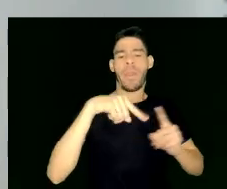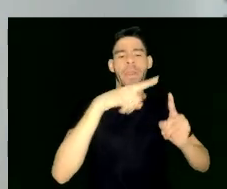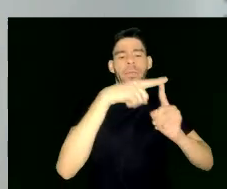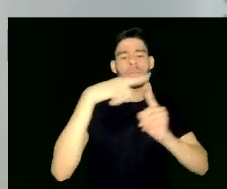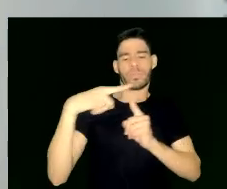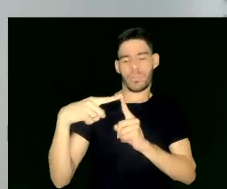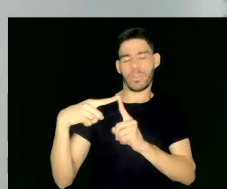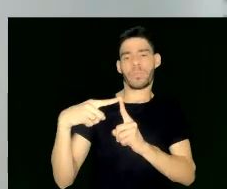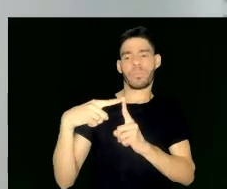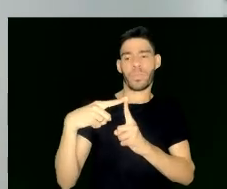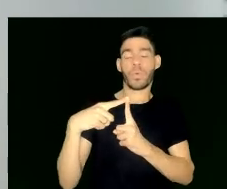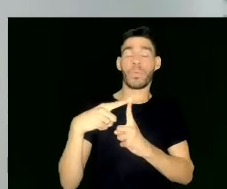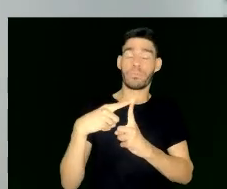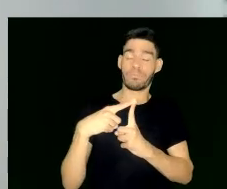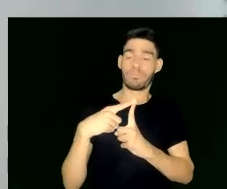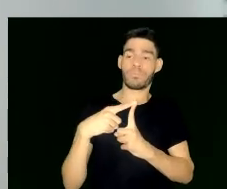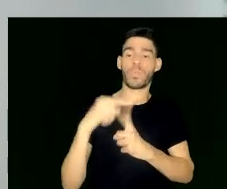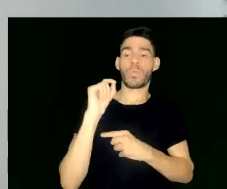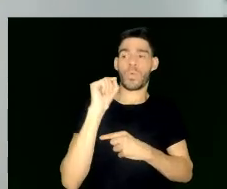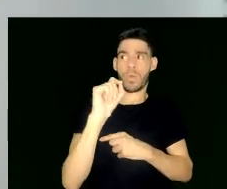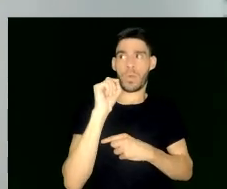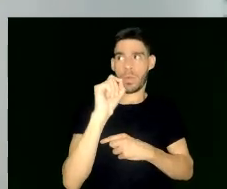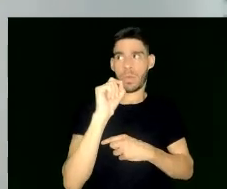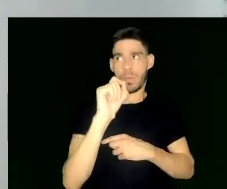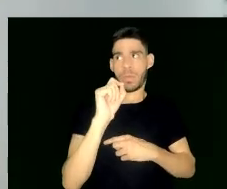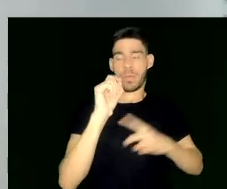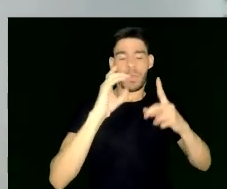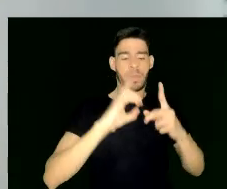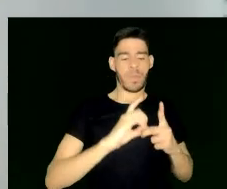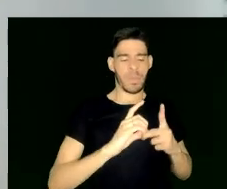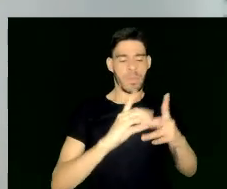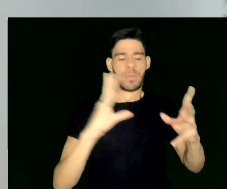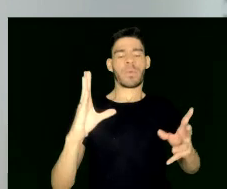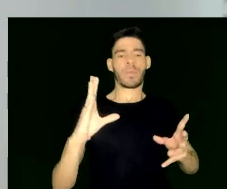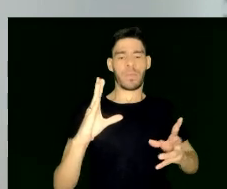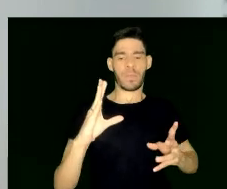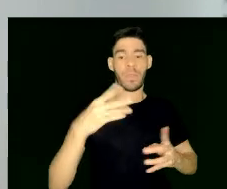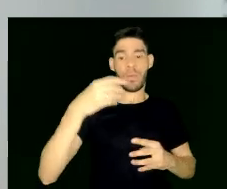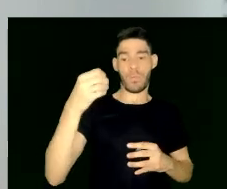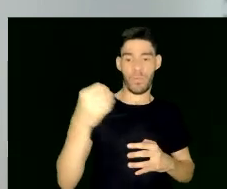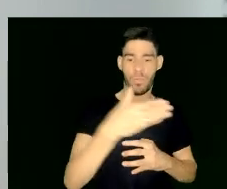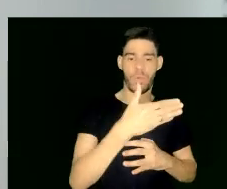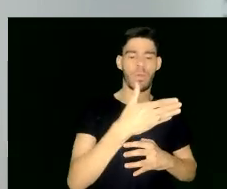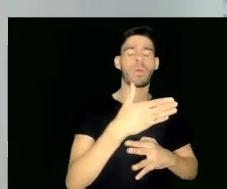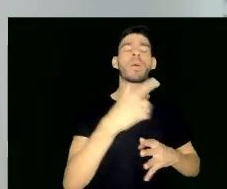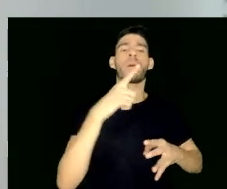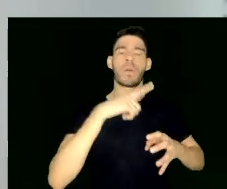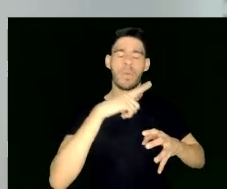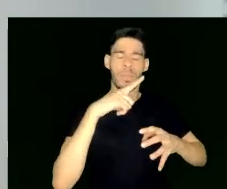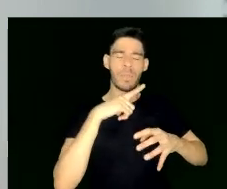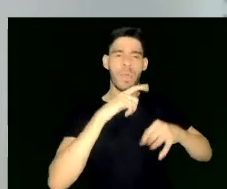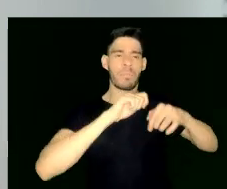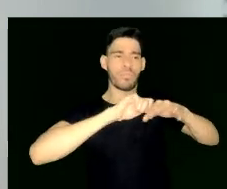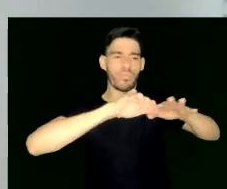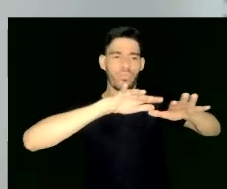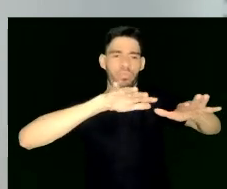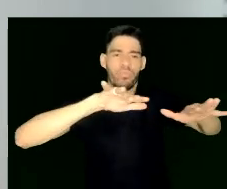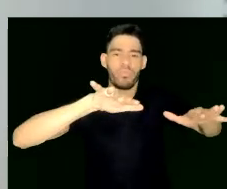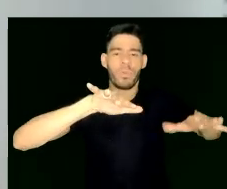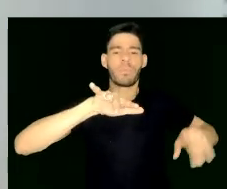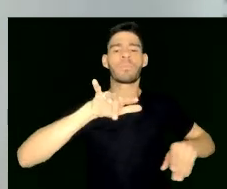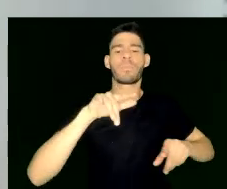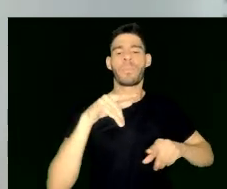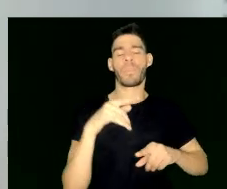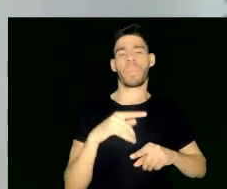uma das formas pelas quais as democracias contemporâneas vêm sendo